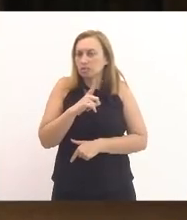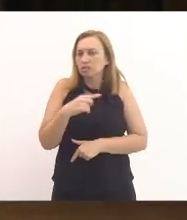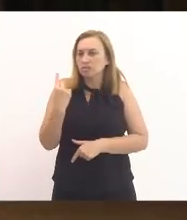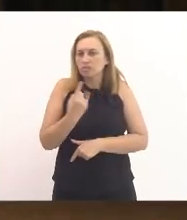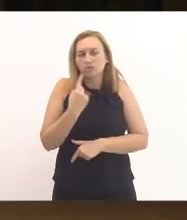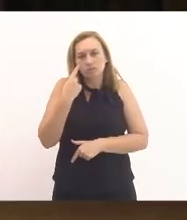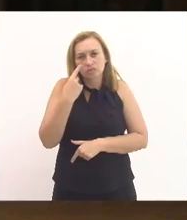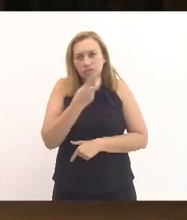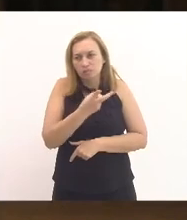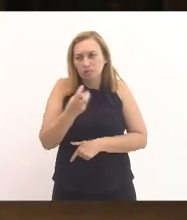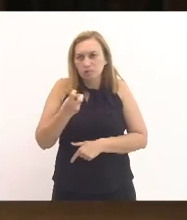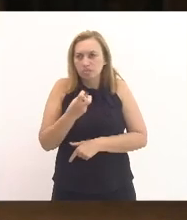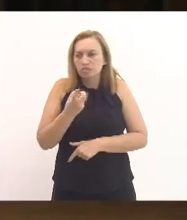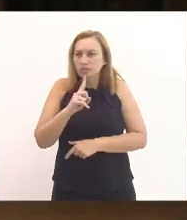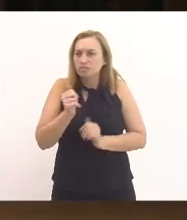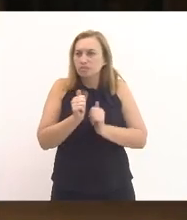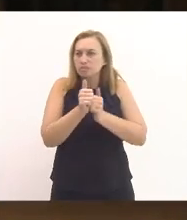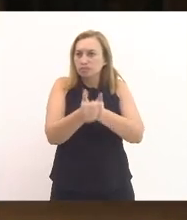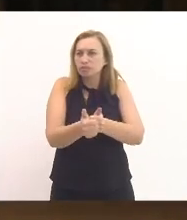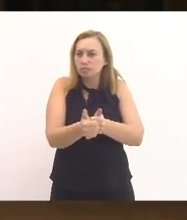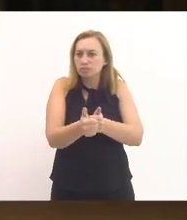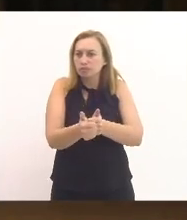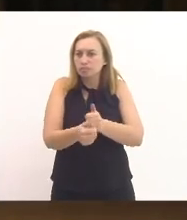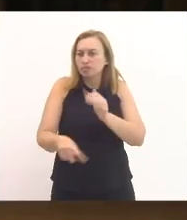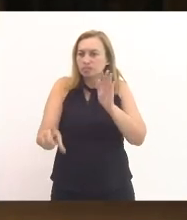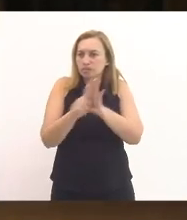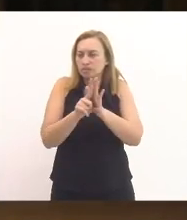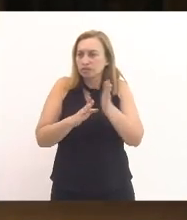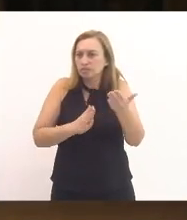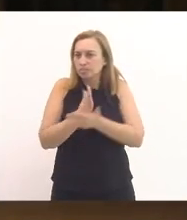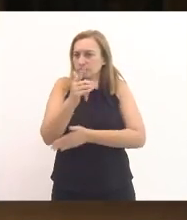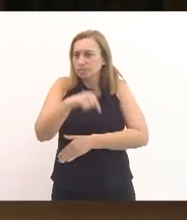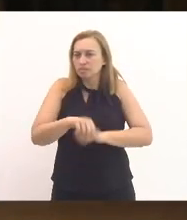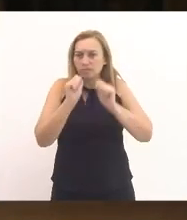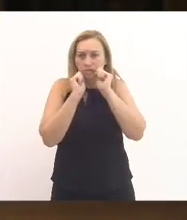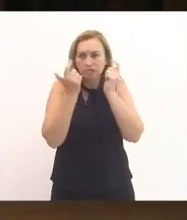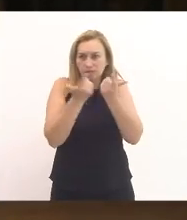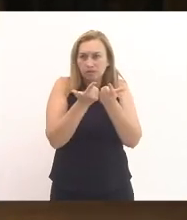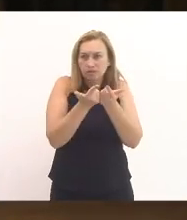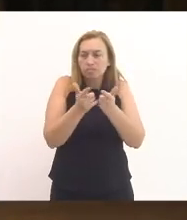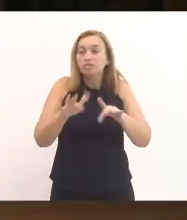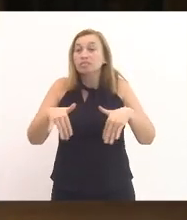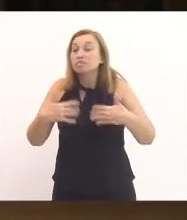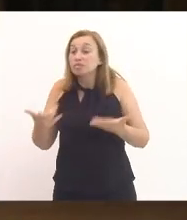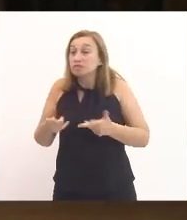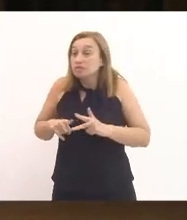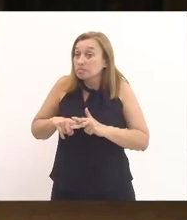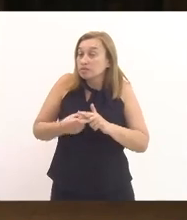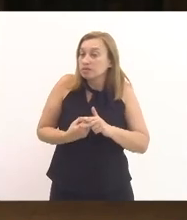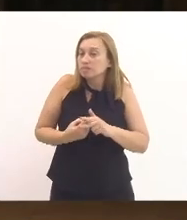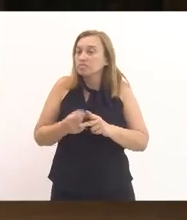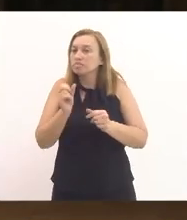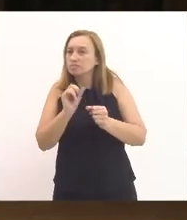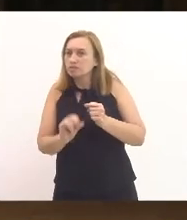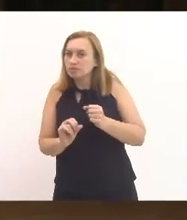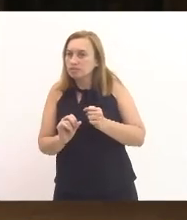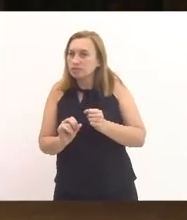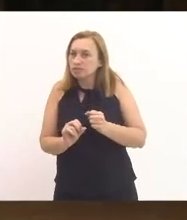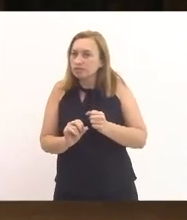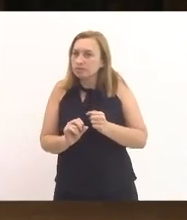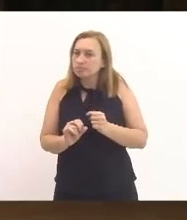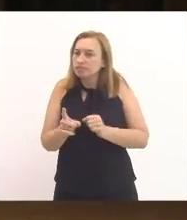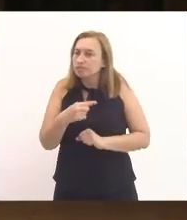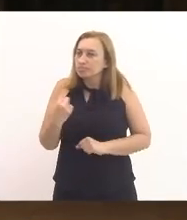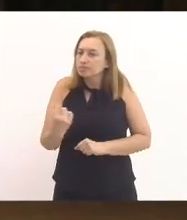nós identificamos que ela não seguiu o espírito da lei aprovada que na alerj e quando a regulamentação foi feita